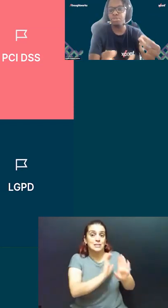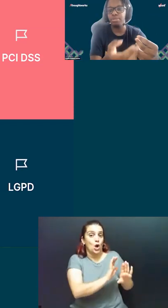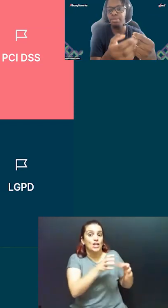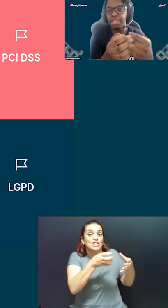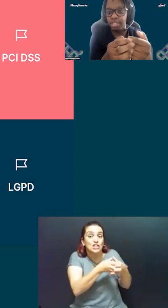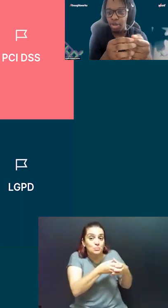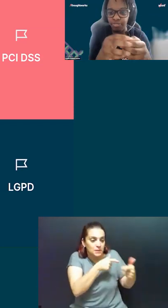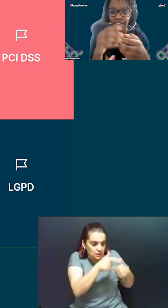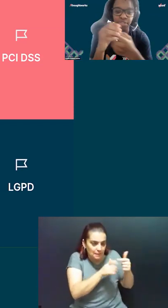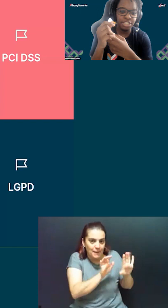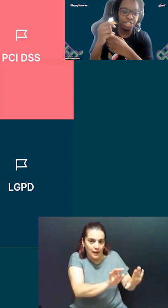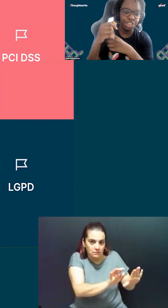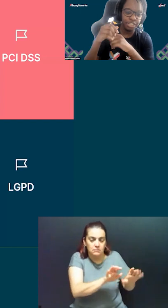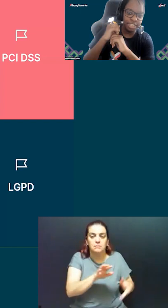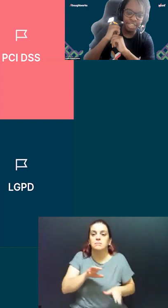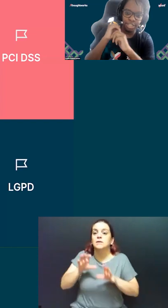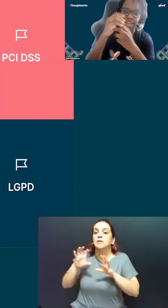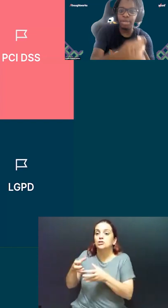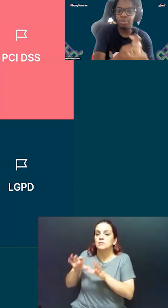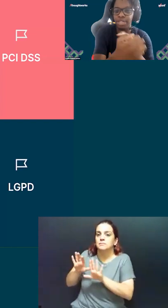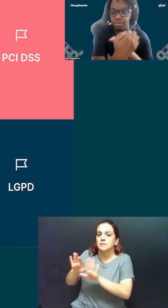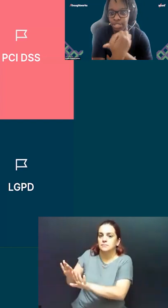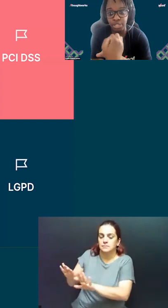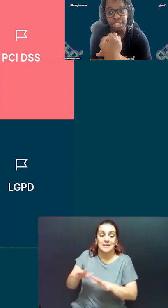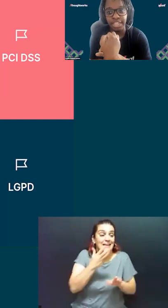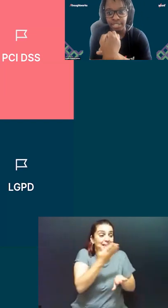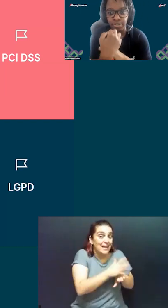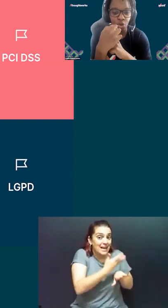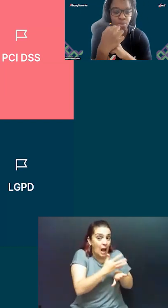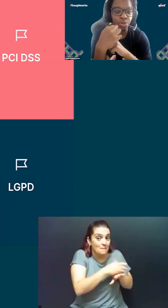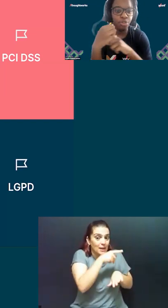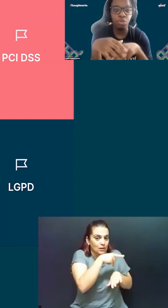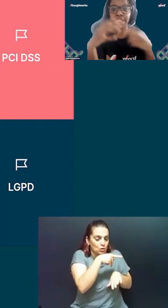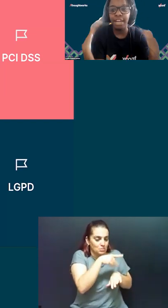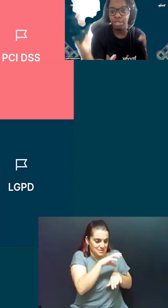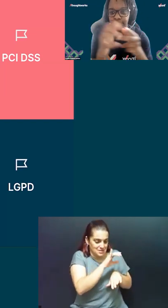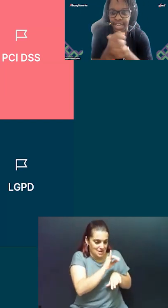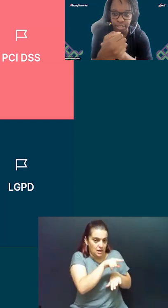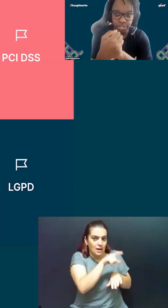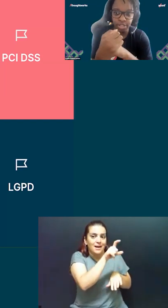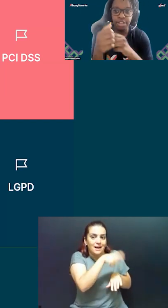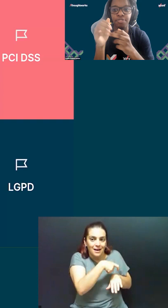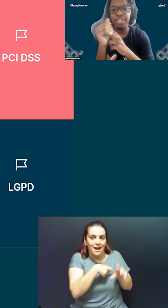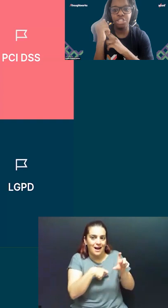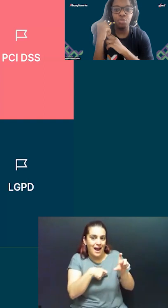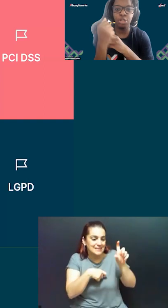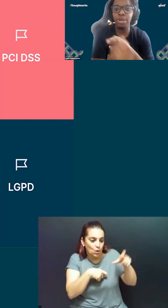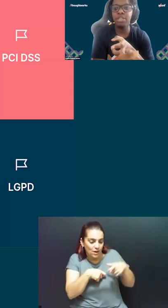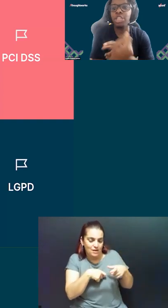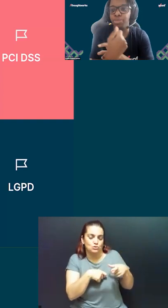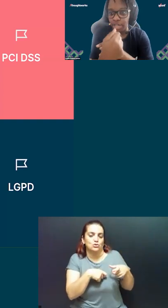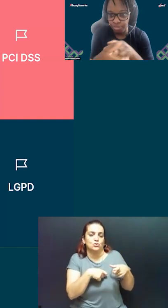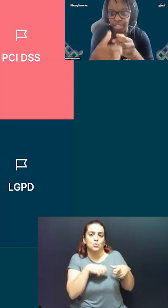trabalhando. Então, ele vai exigir treinamento para essas pessoas em relação a como vão lidar com esses dados, vai exigir um alto